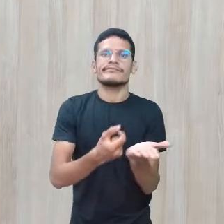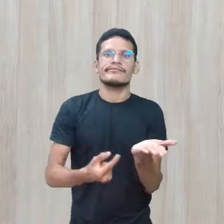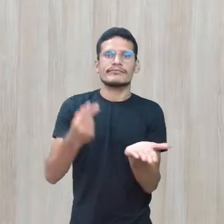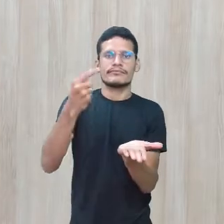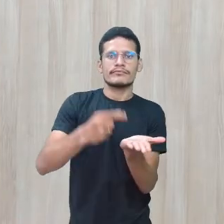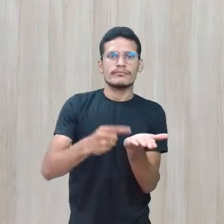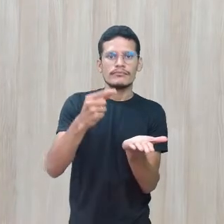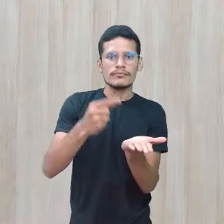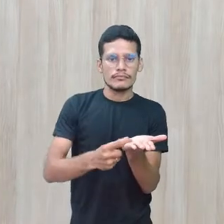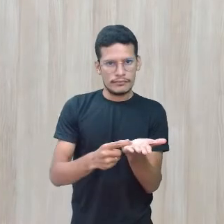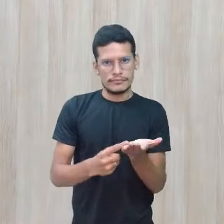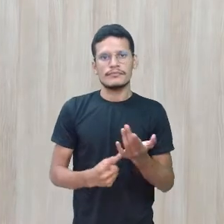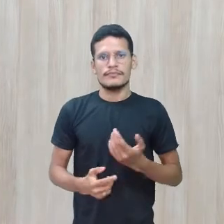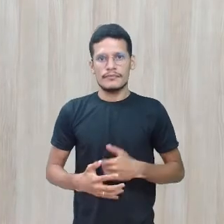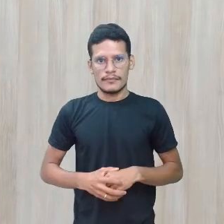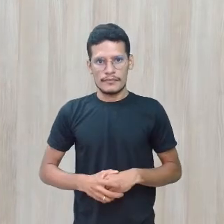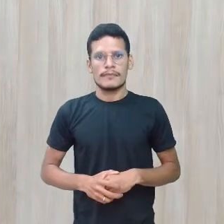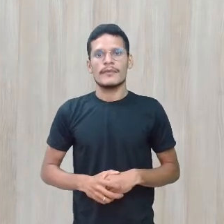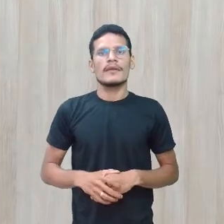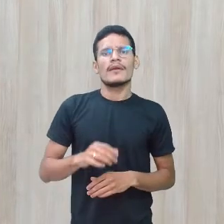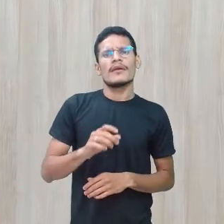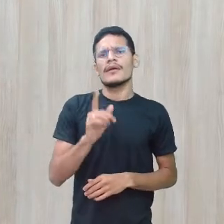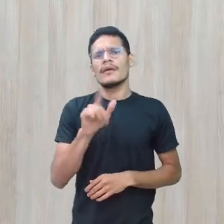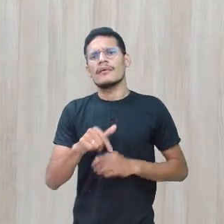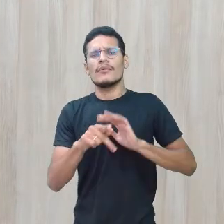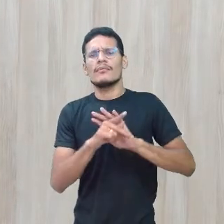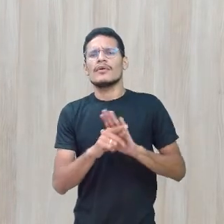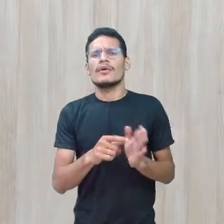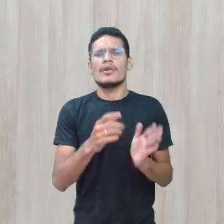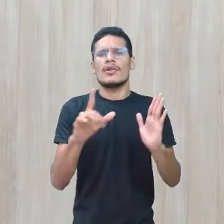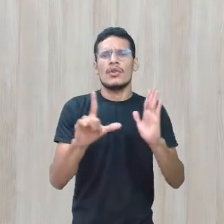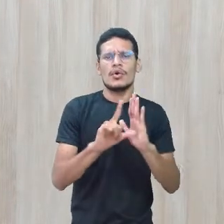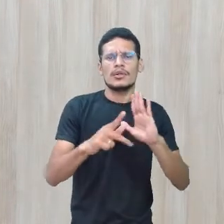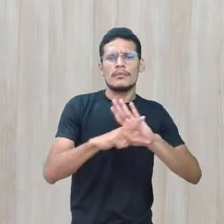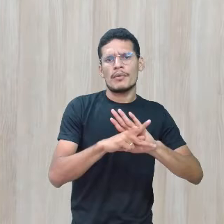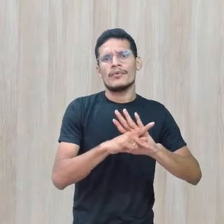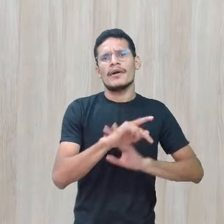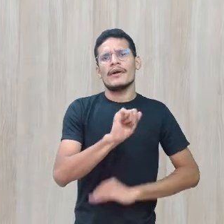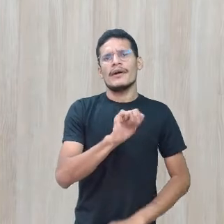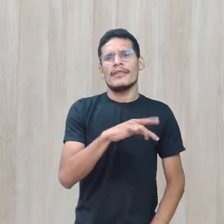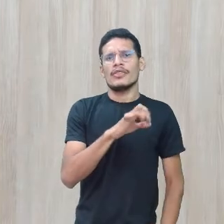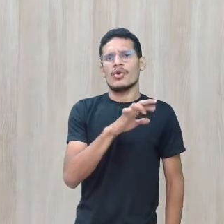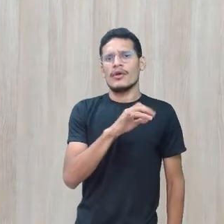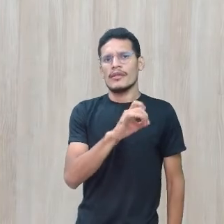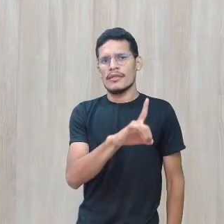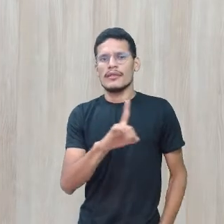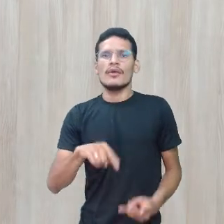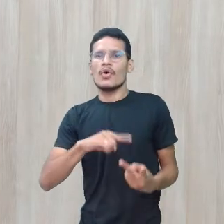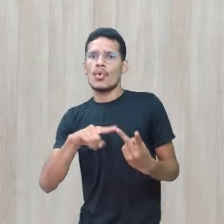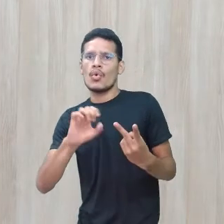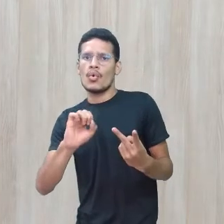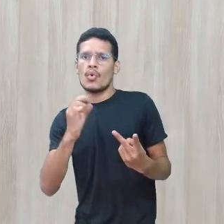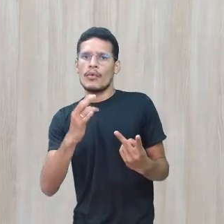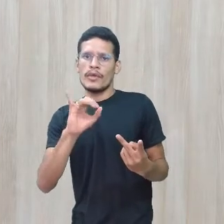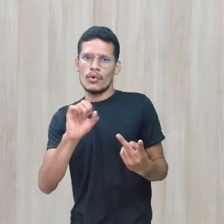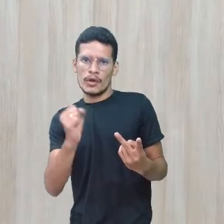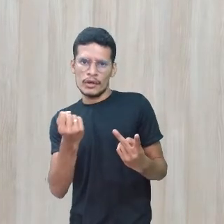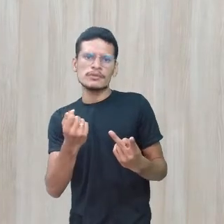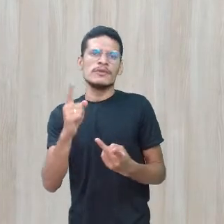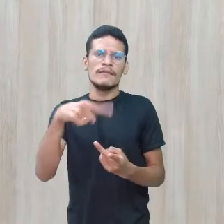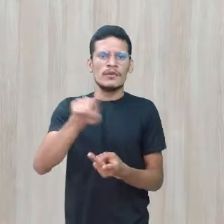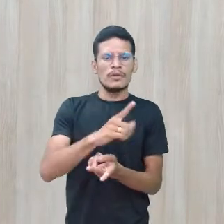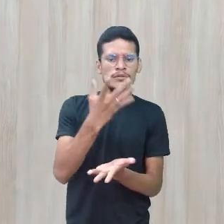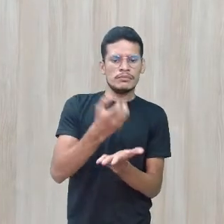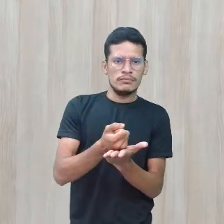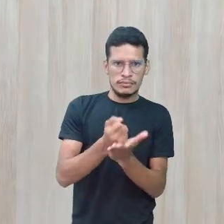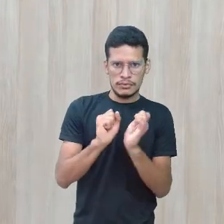para a Play Store, né, ou para Apple Store, para que você possa fazer aí o download. Então,